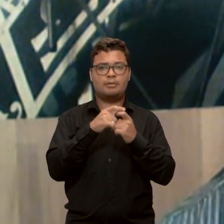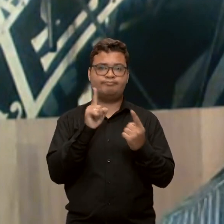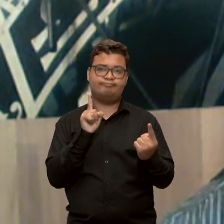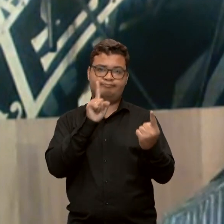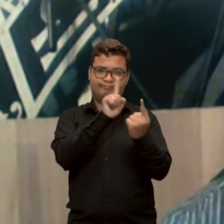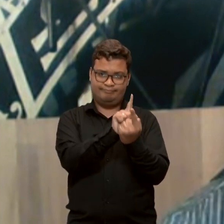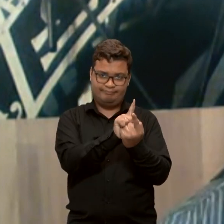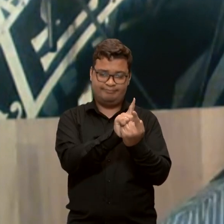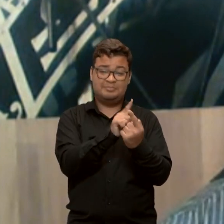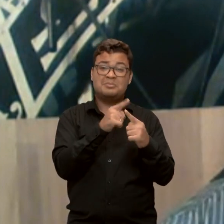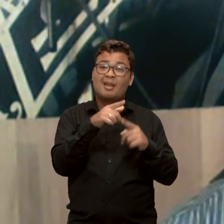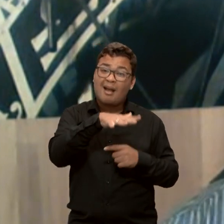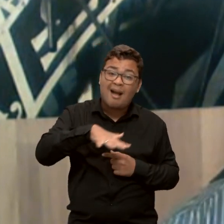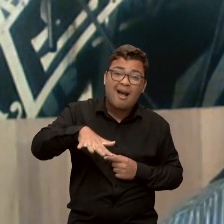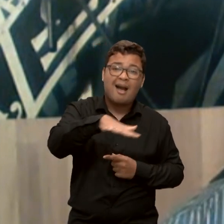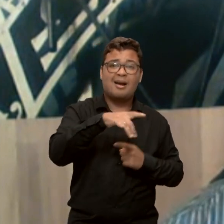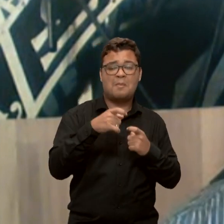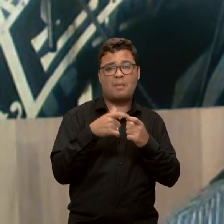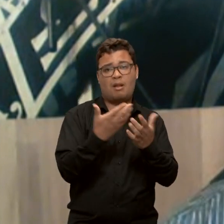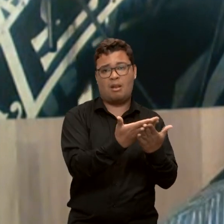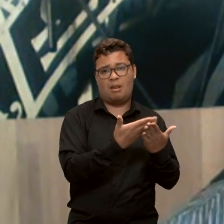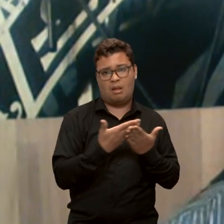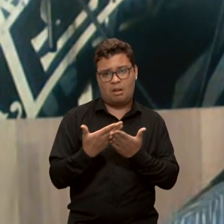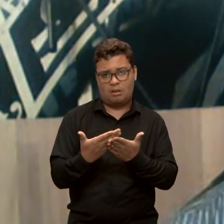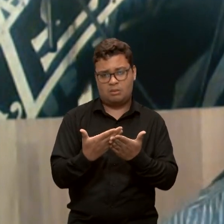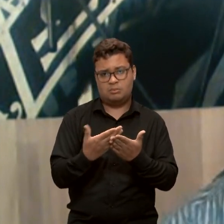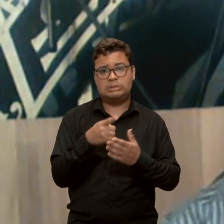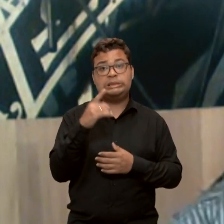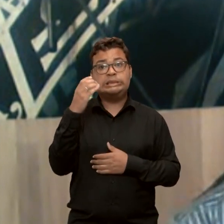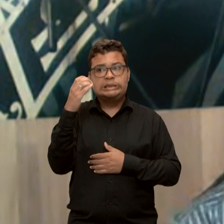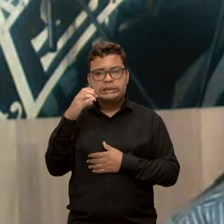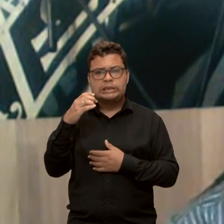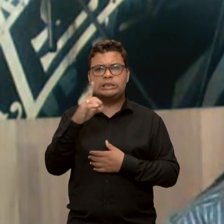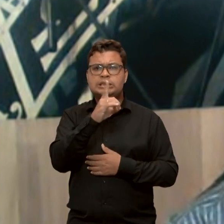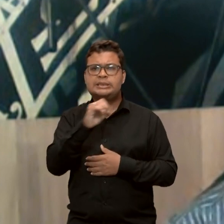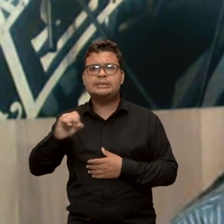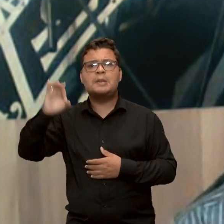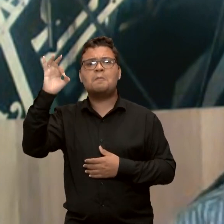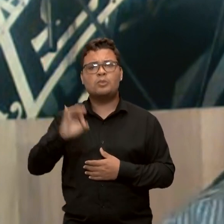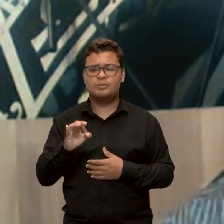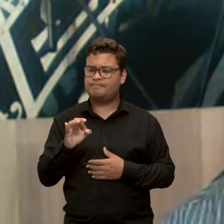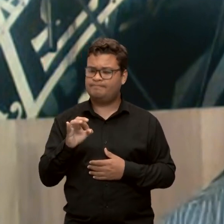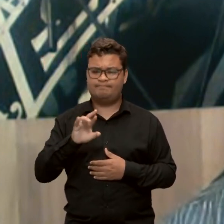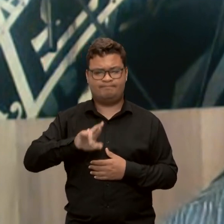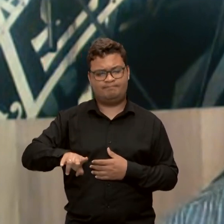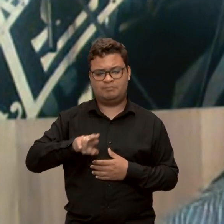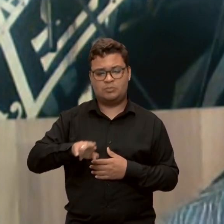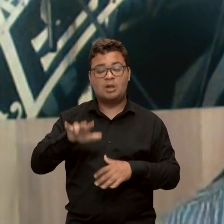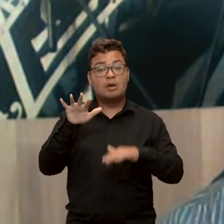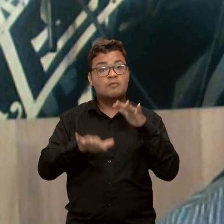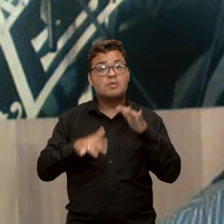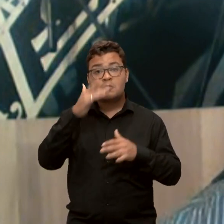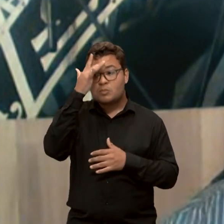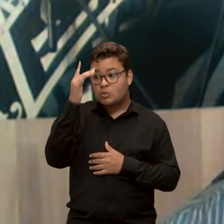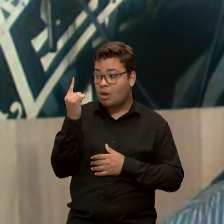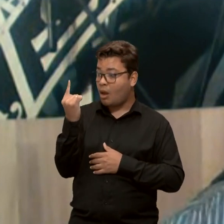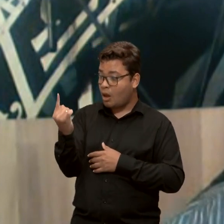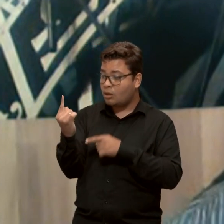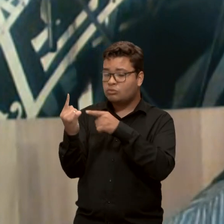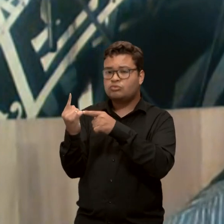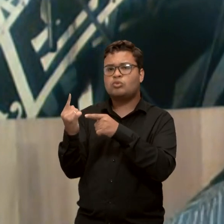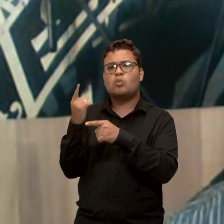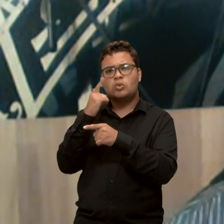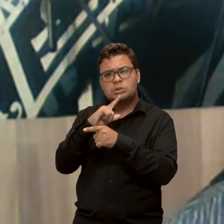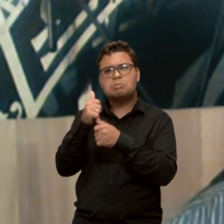as vacinas, mas as vacinas protegem muito, especialmente contra doença grave. Mas é fundamental também ter